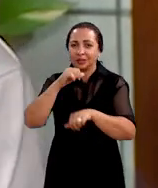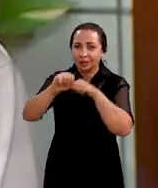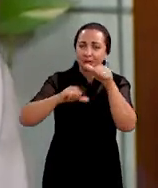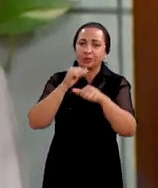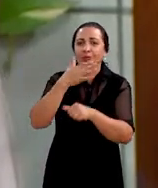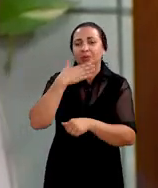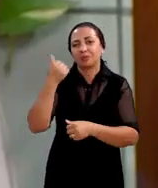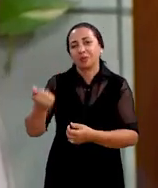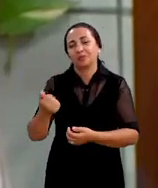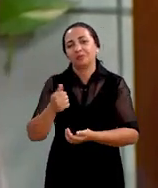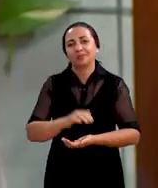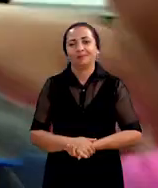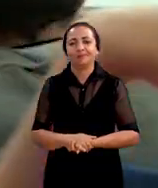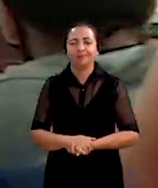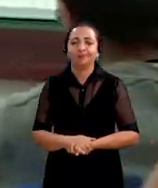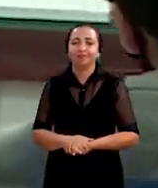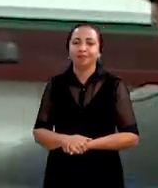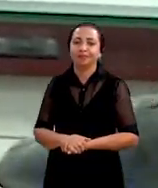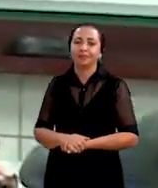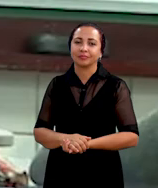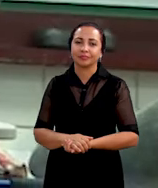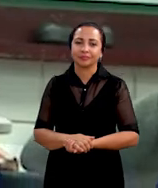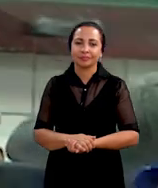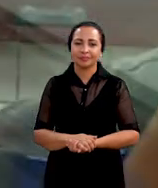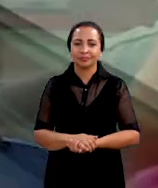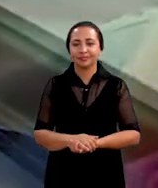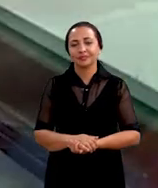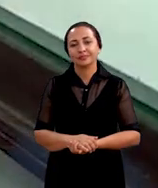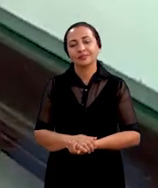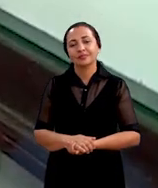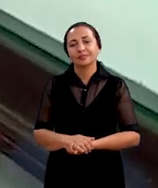ele tem um desenvolvimento melhor.